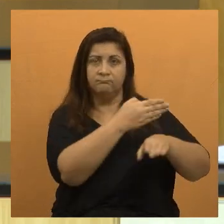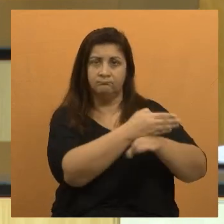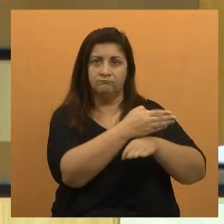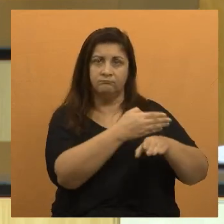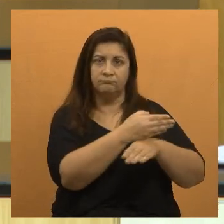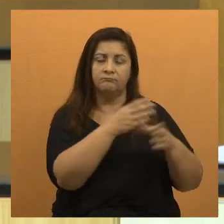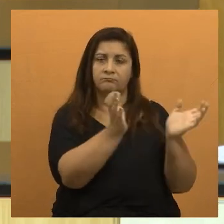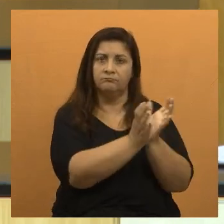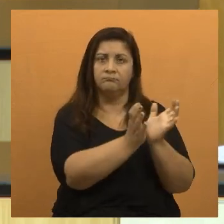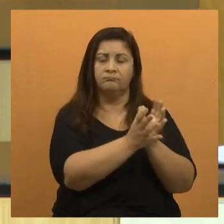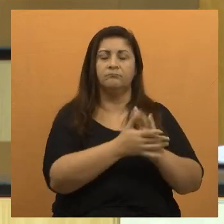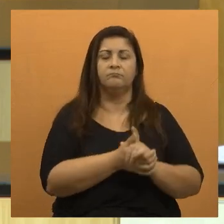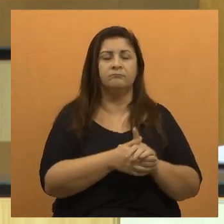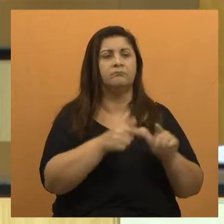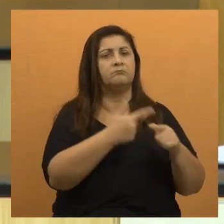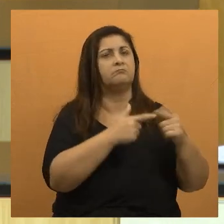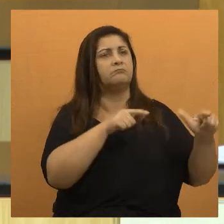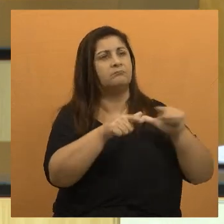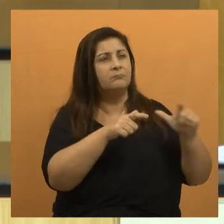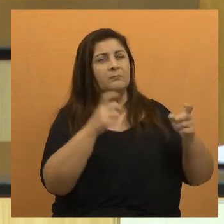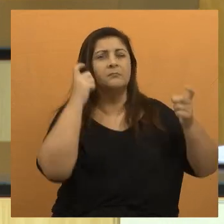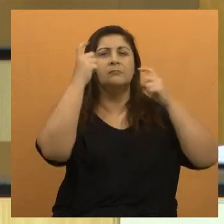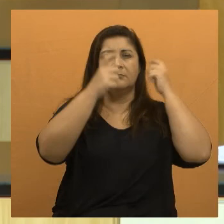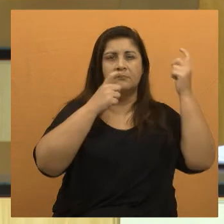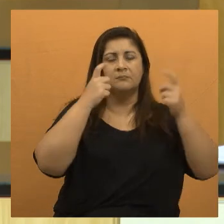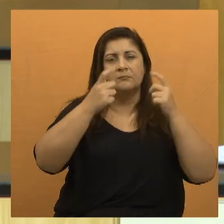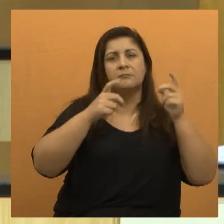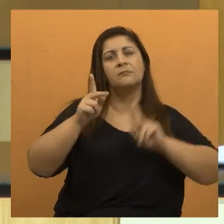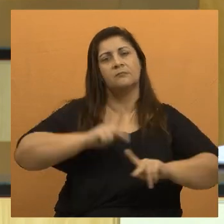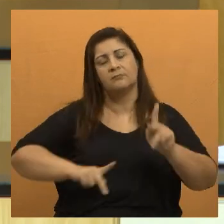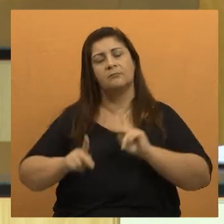pelo trabalho e a preocupação dessa